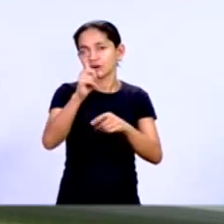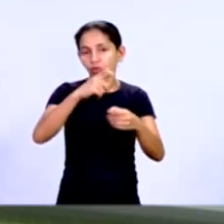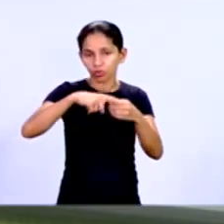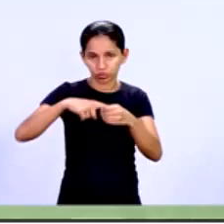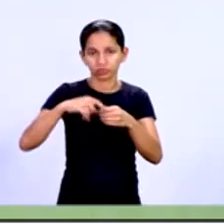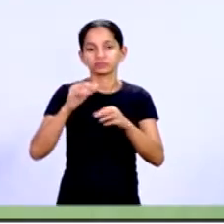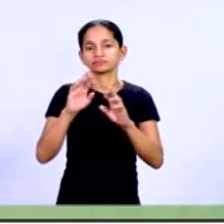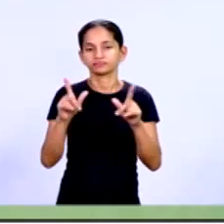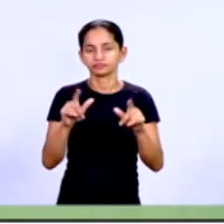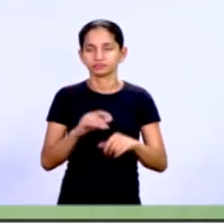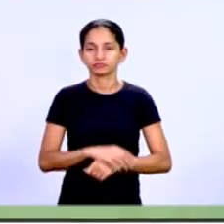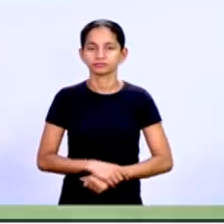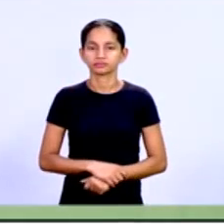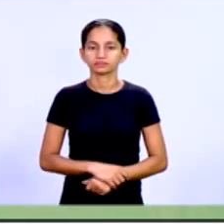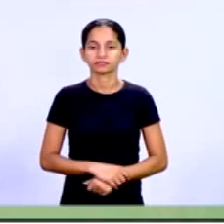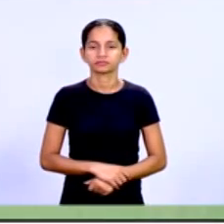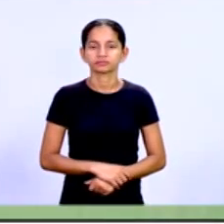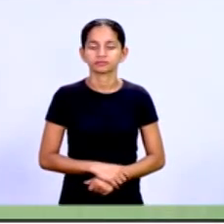Vamos em frente.